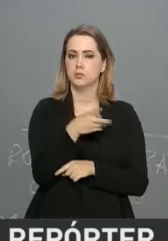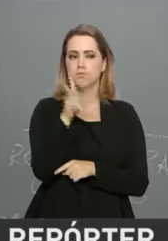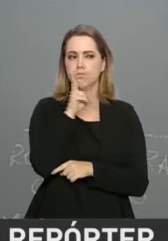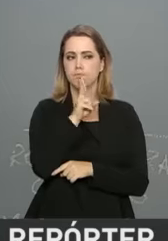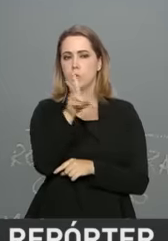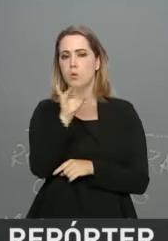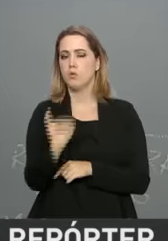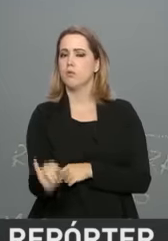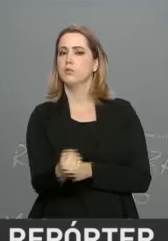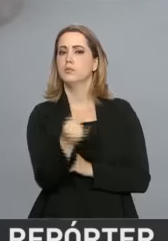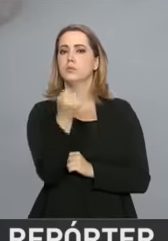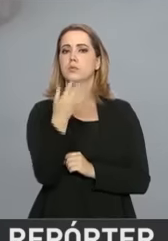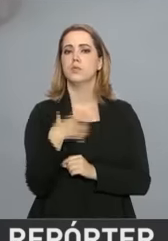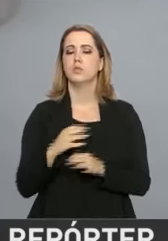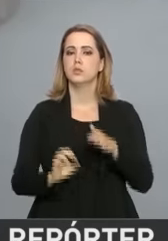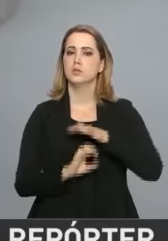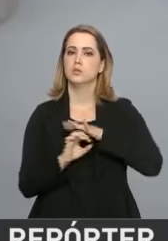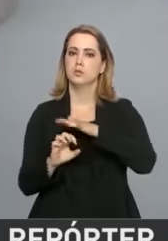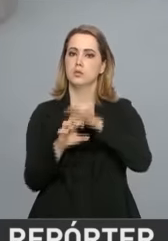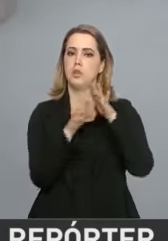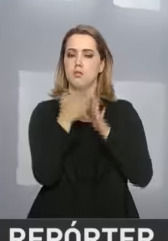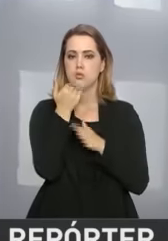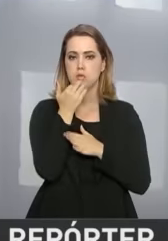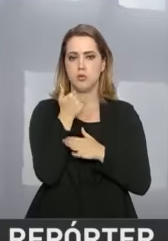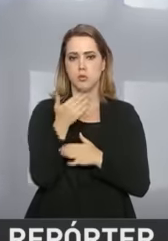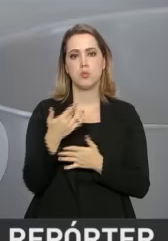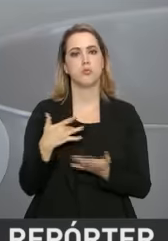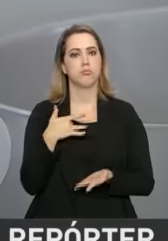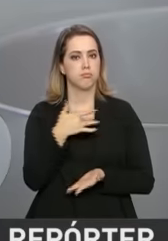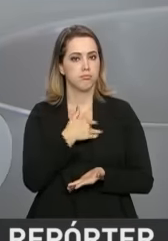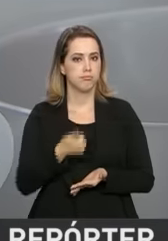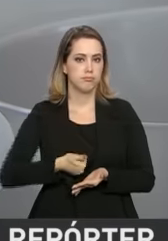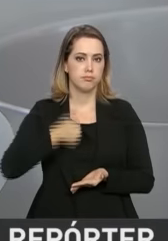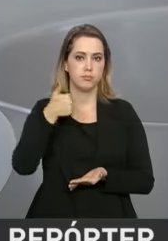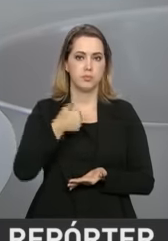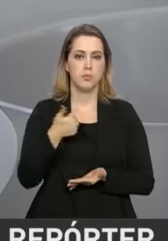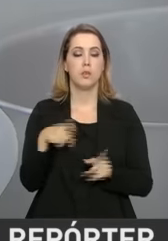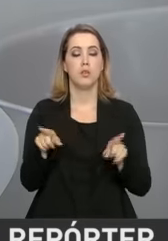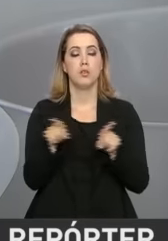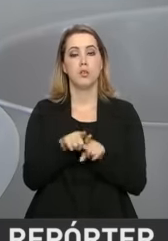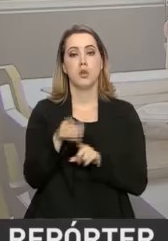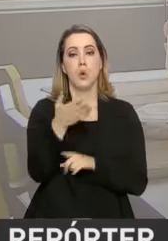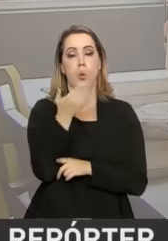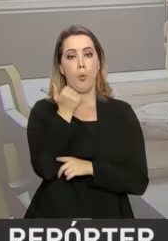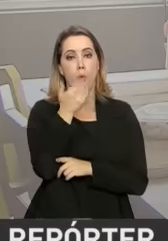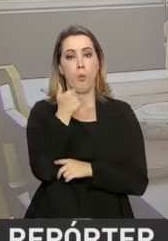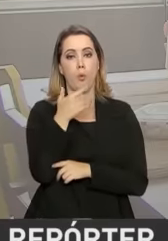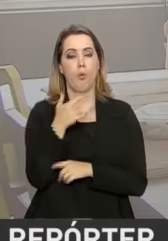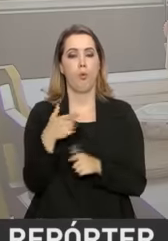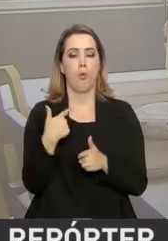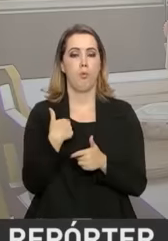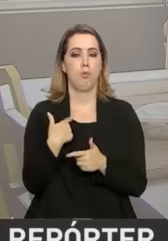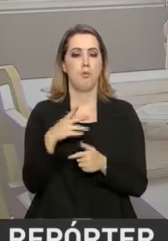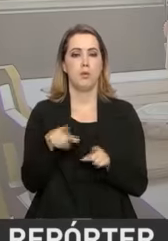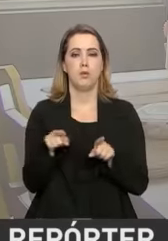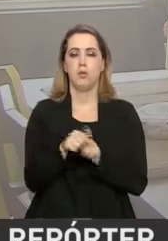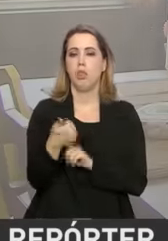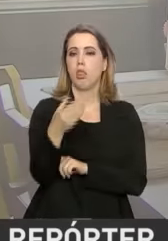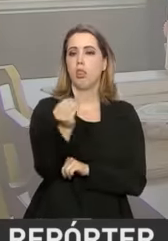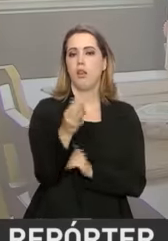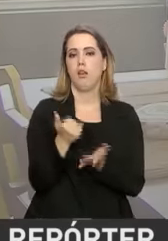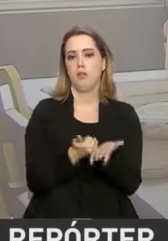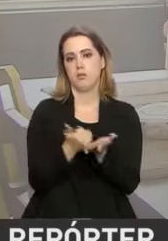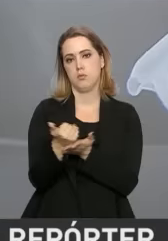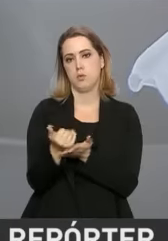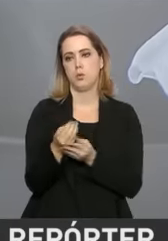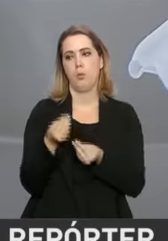a oportunidade de empreender no ramo de alimentação saudável. O bistrô de comida light começou servindo 10 refeições por